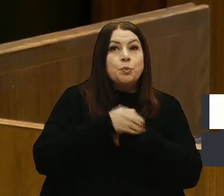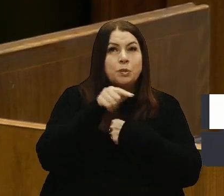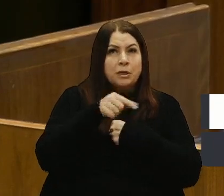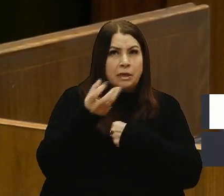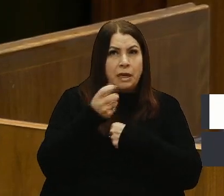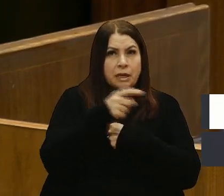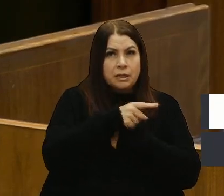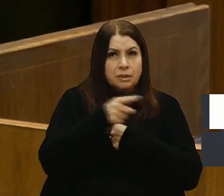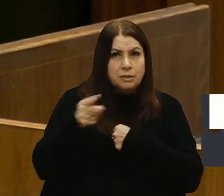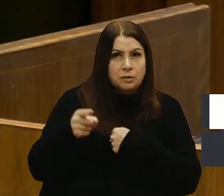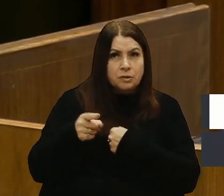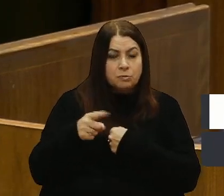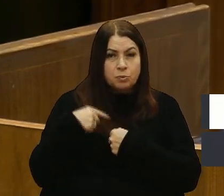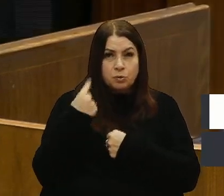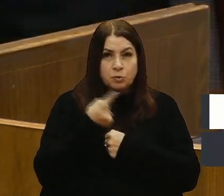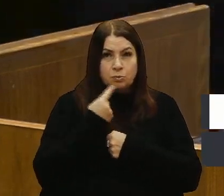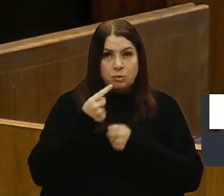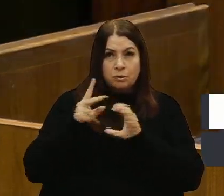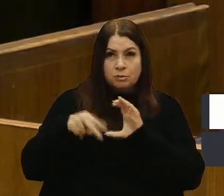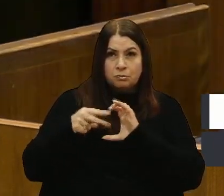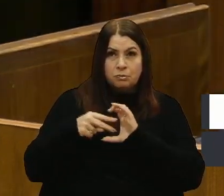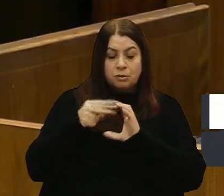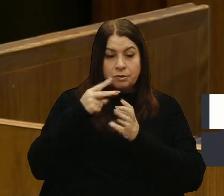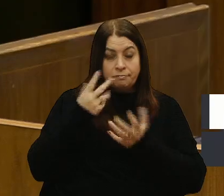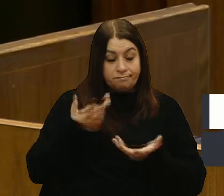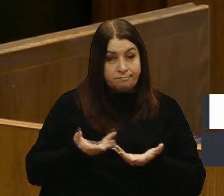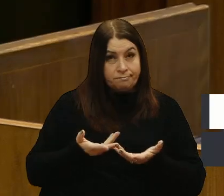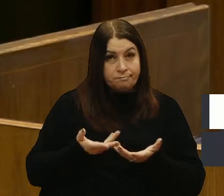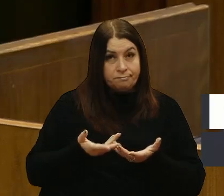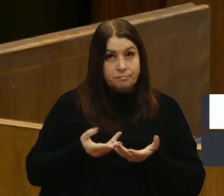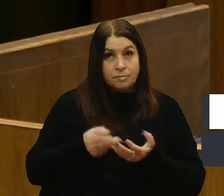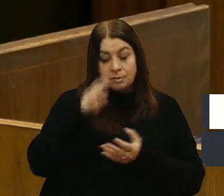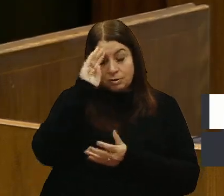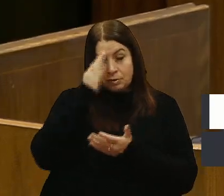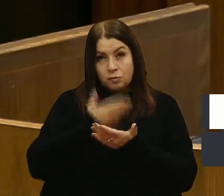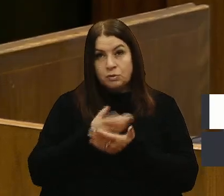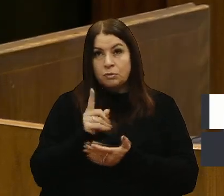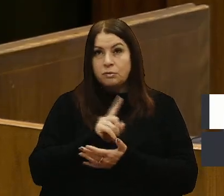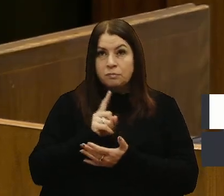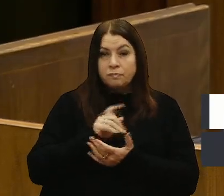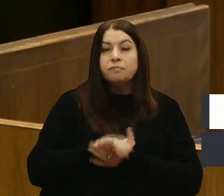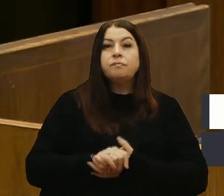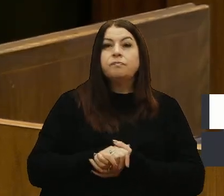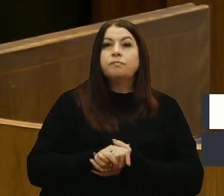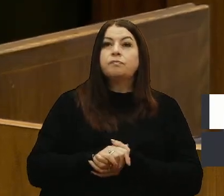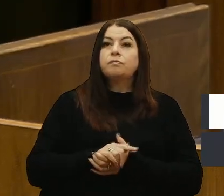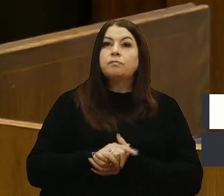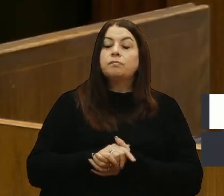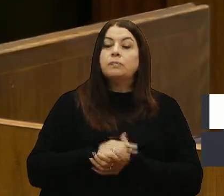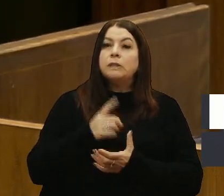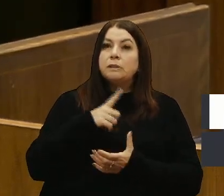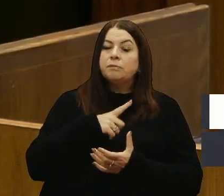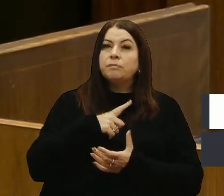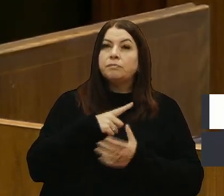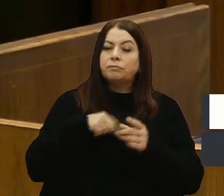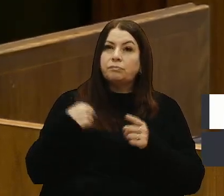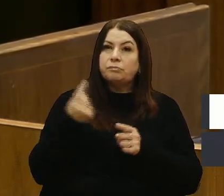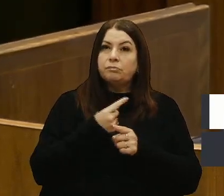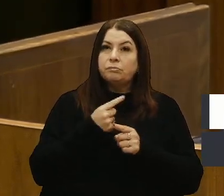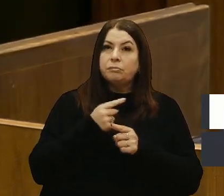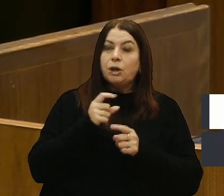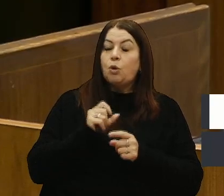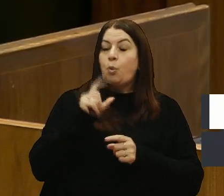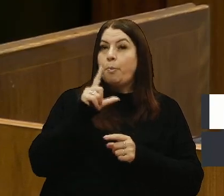isso para a nossa Câmara de Vereadores? Eu acredito que não. A gente vai ter um aumento